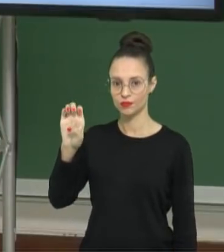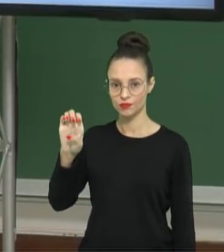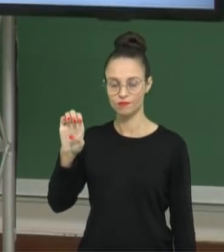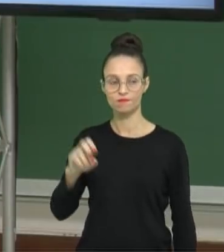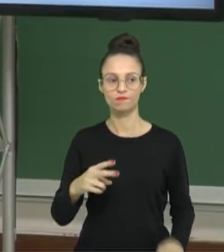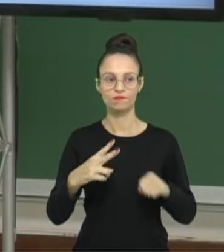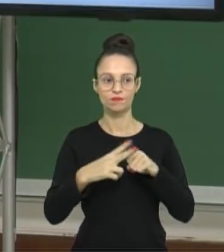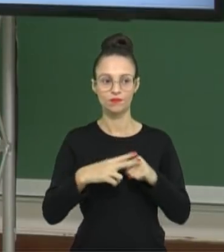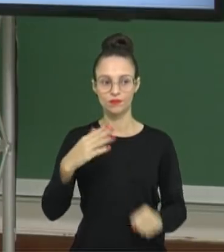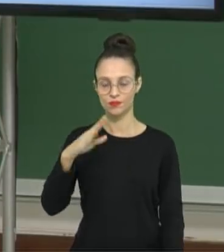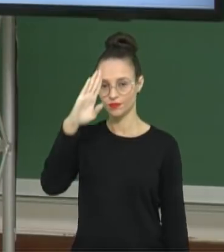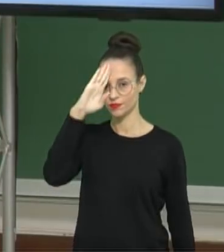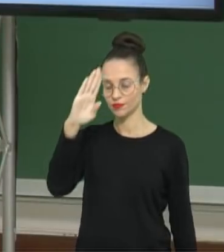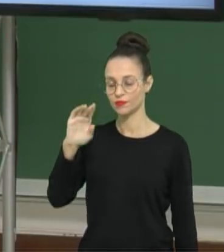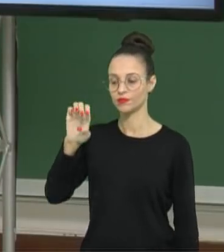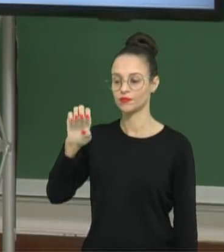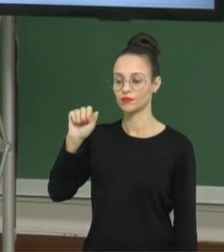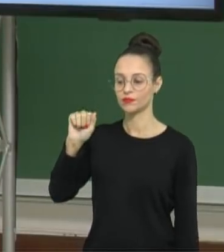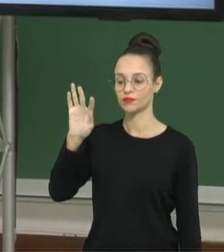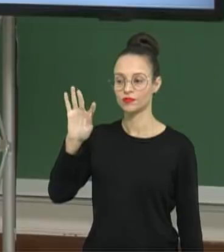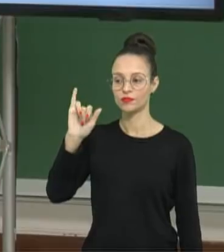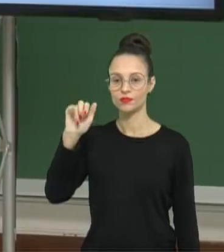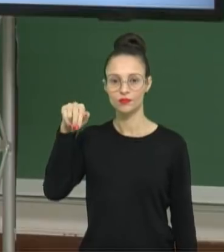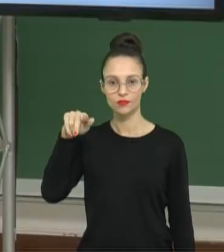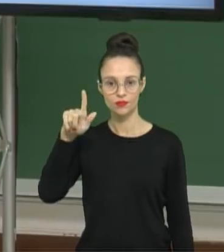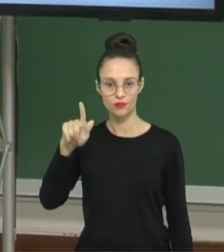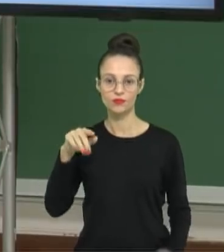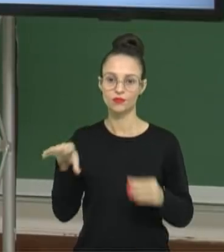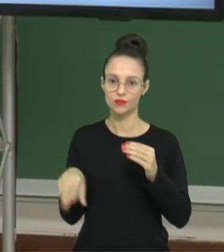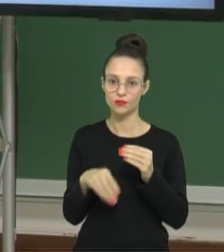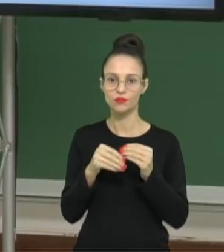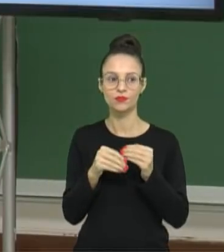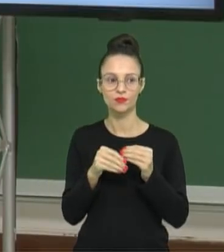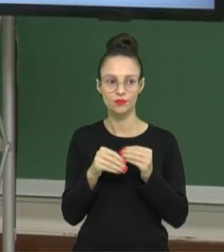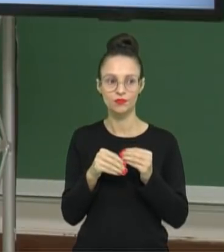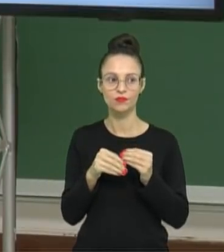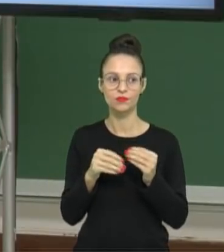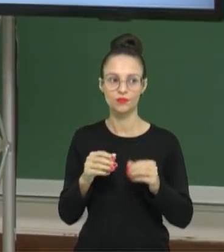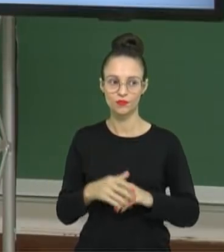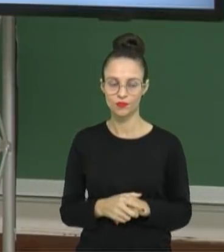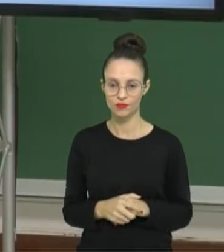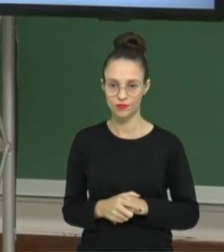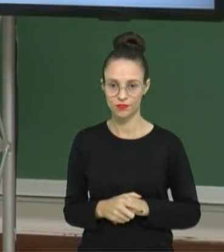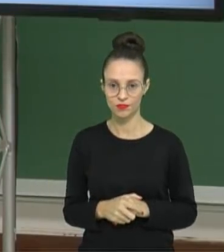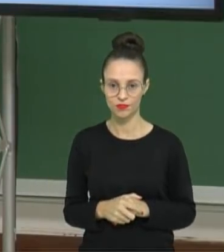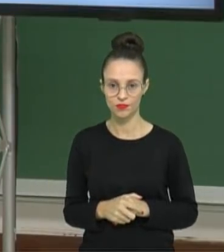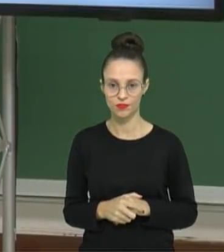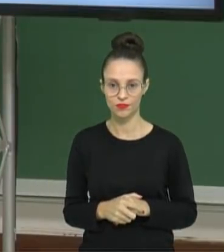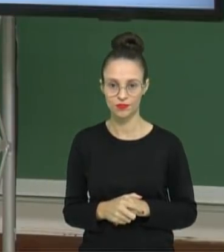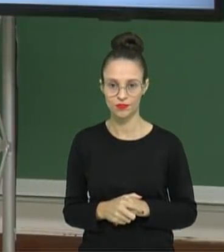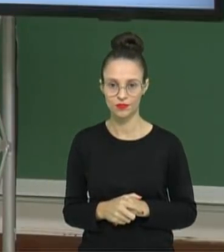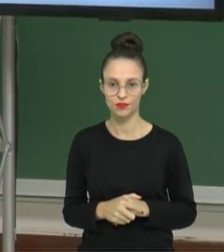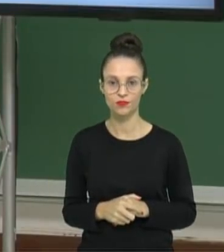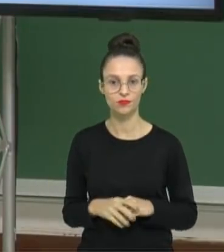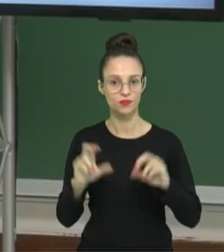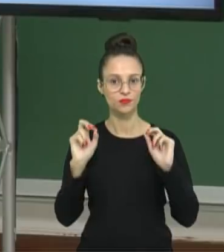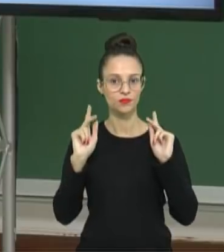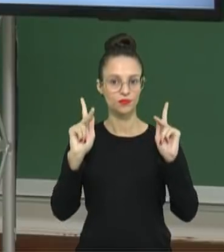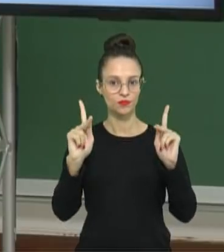it, acrescentei o ing e o complemento. They are eating pizza,